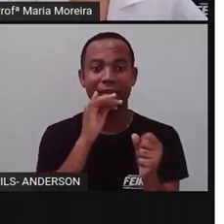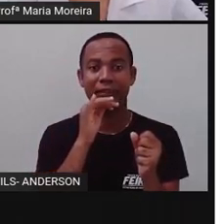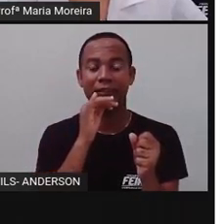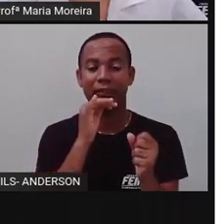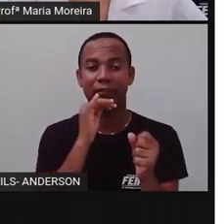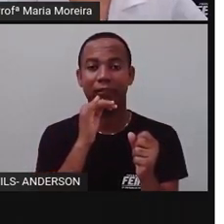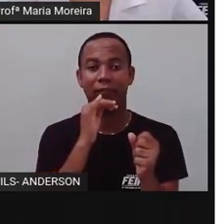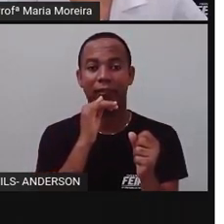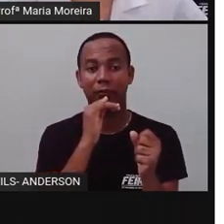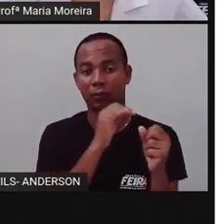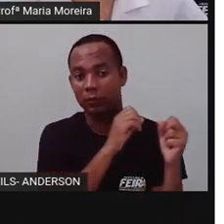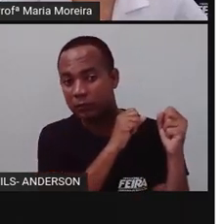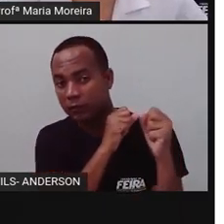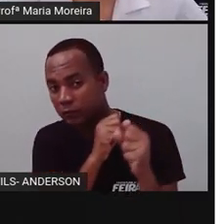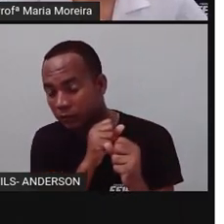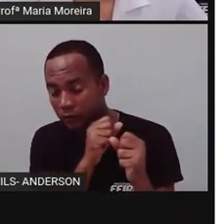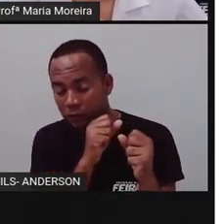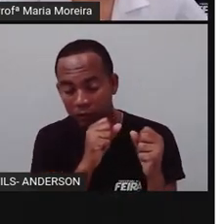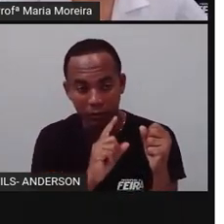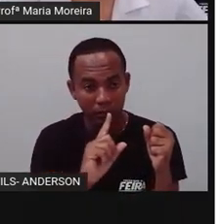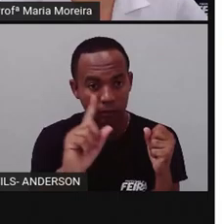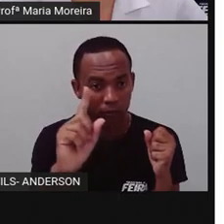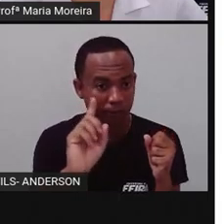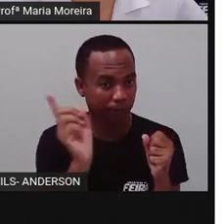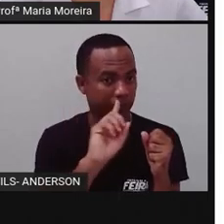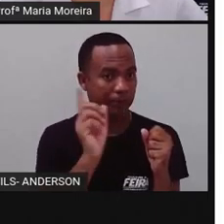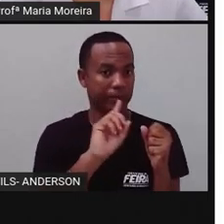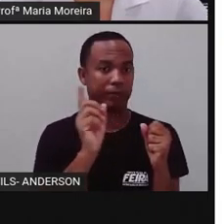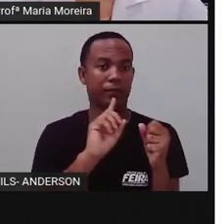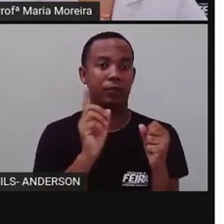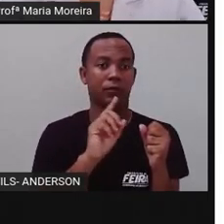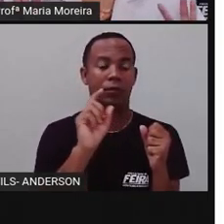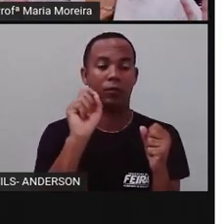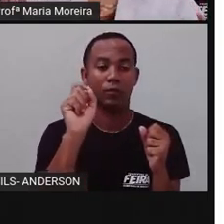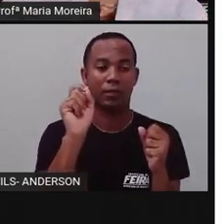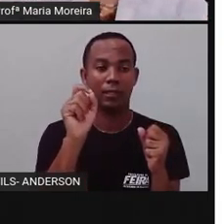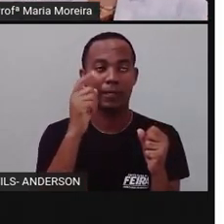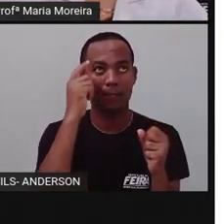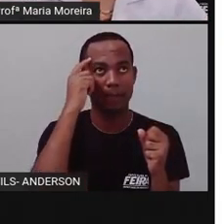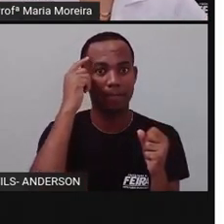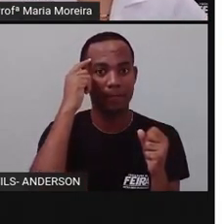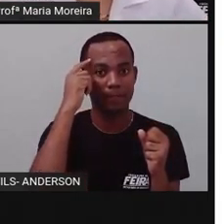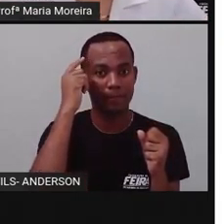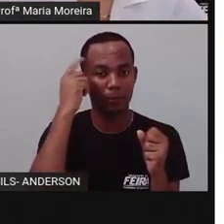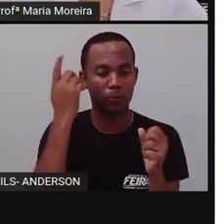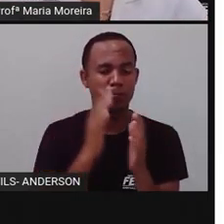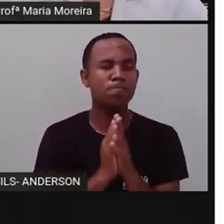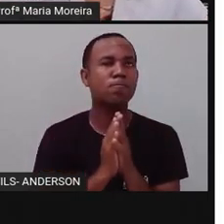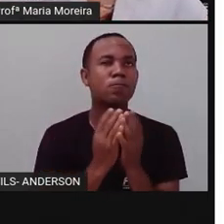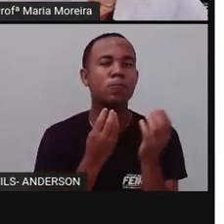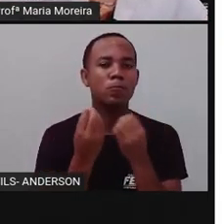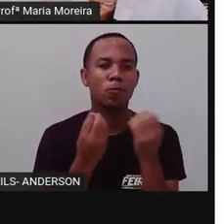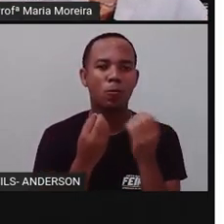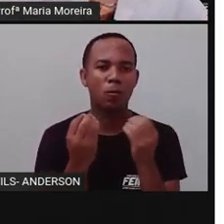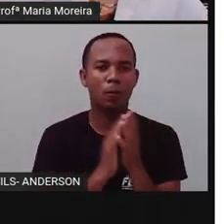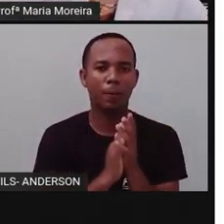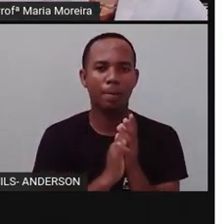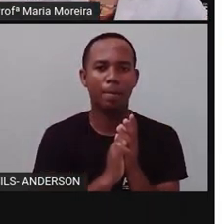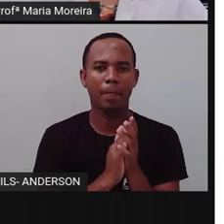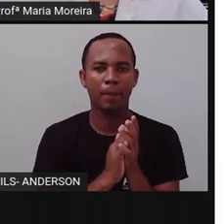para o terreiro da sua concessão, resolveu fazer uma senhora marotagem. Você sabe o